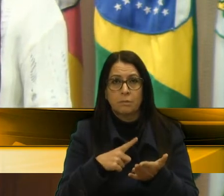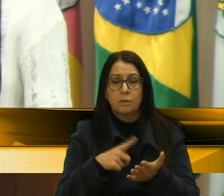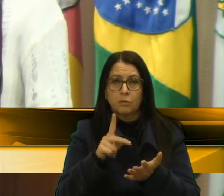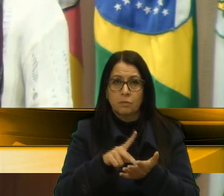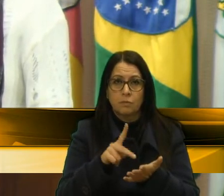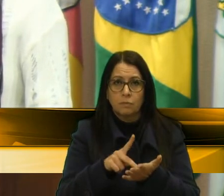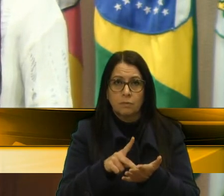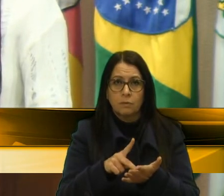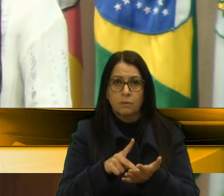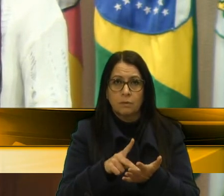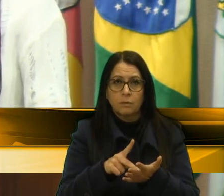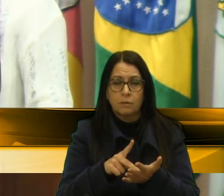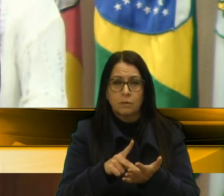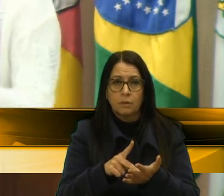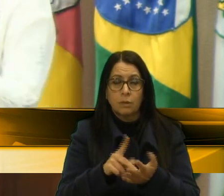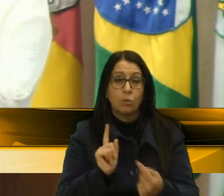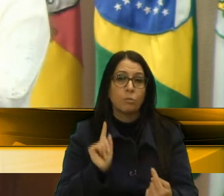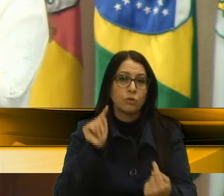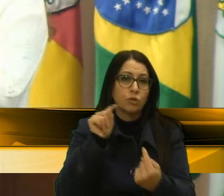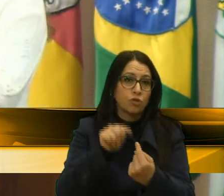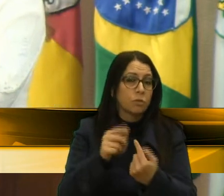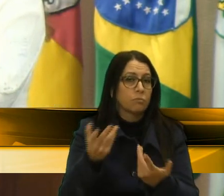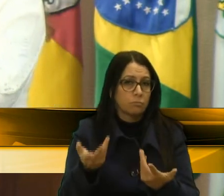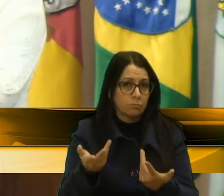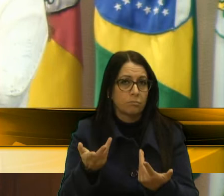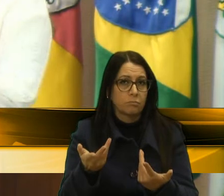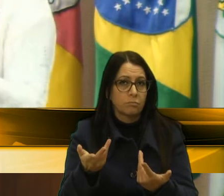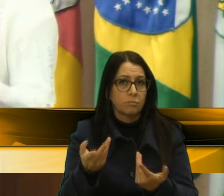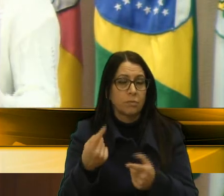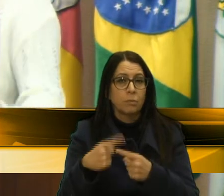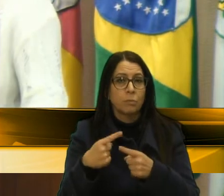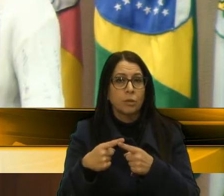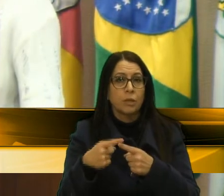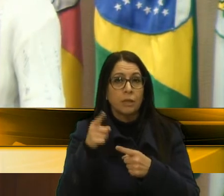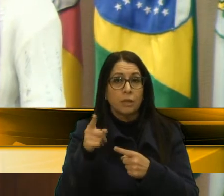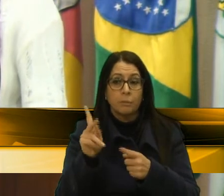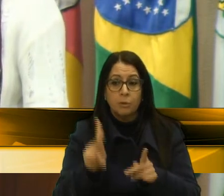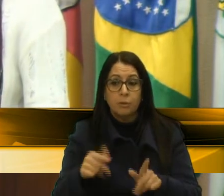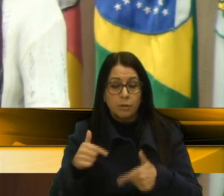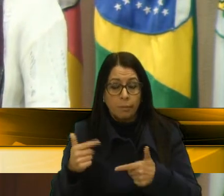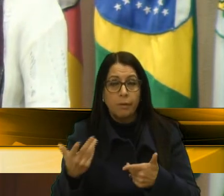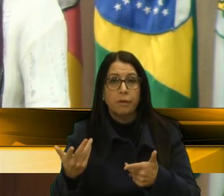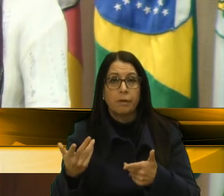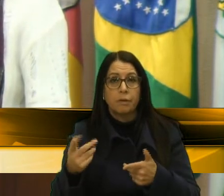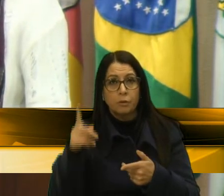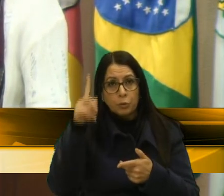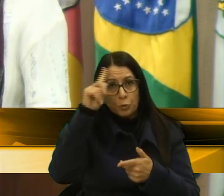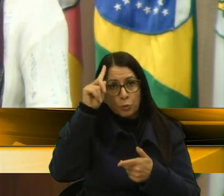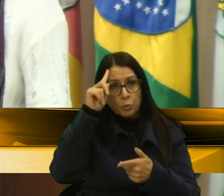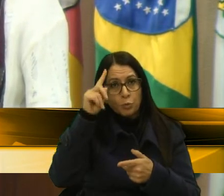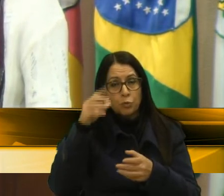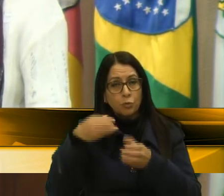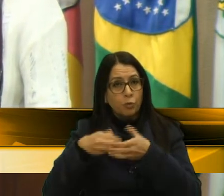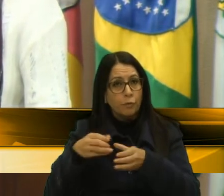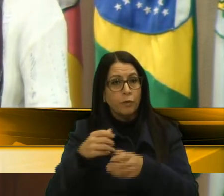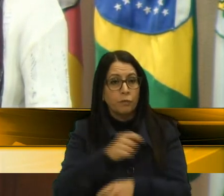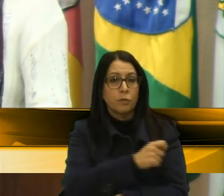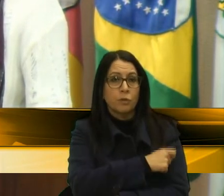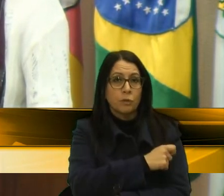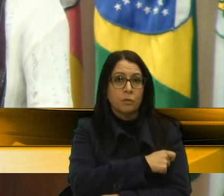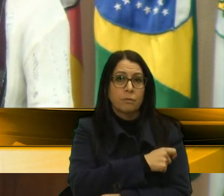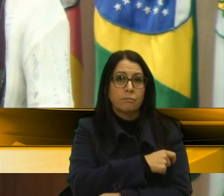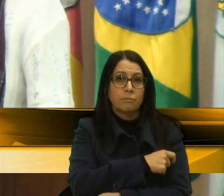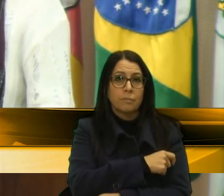fato, algum final, né? Porque as pessoas que lá trabalham, que lá diariamente convivem, os alunos